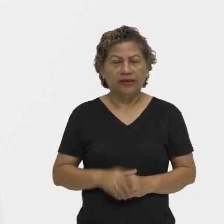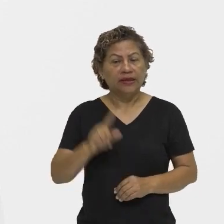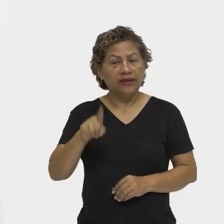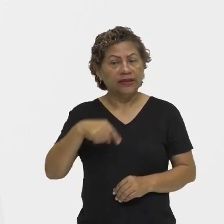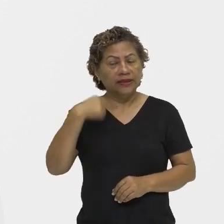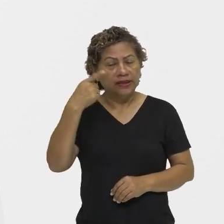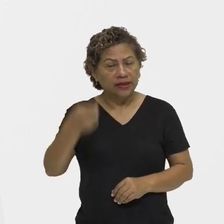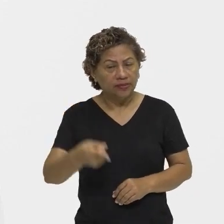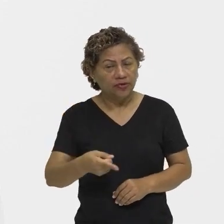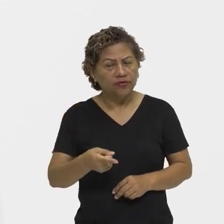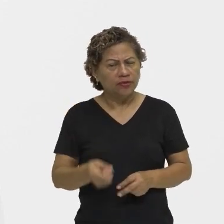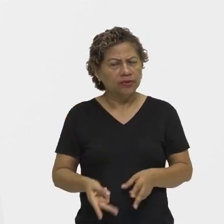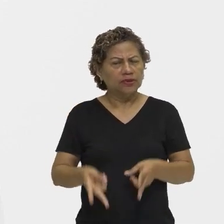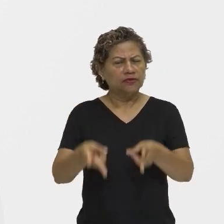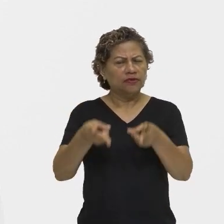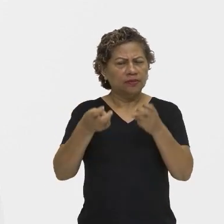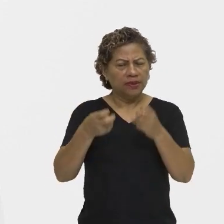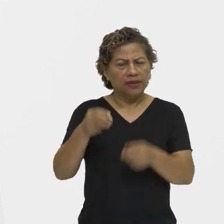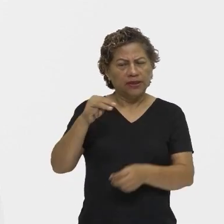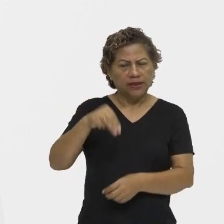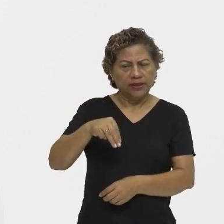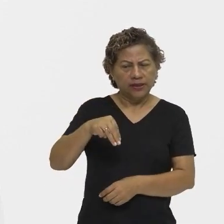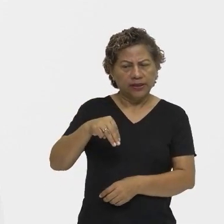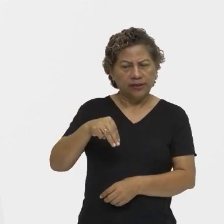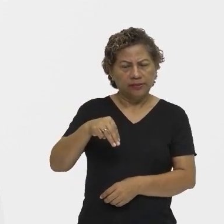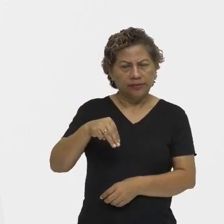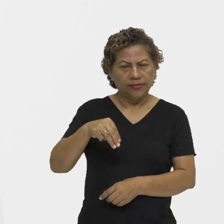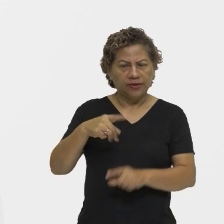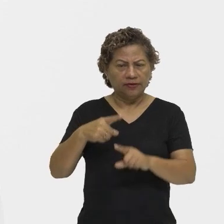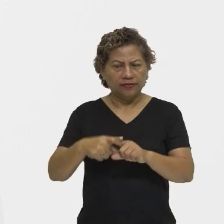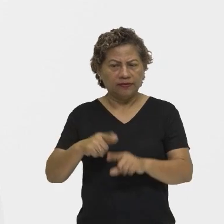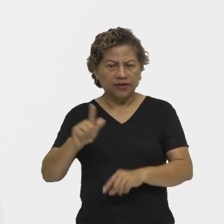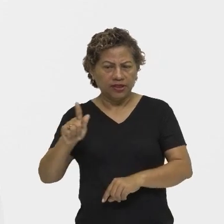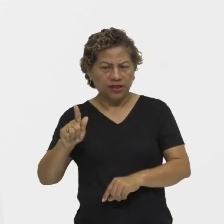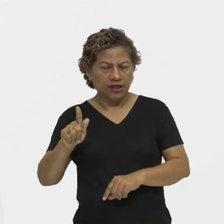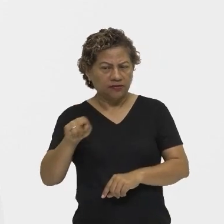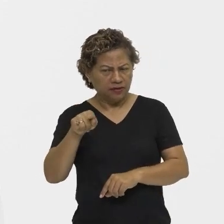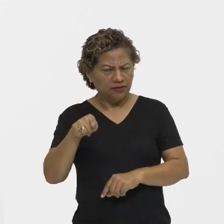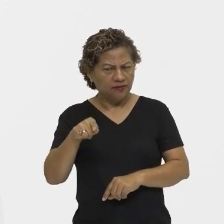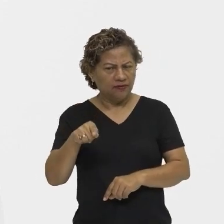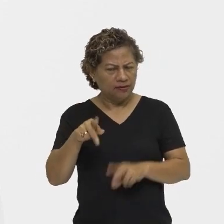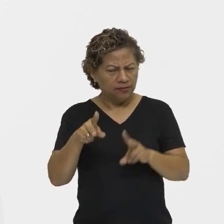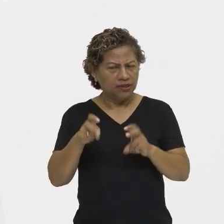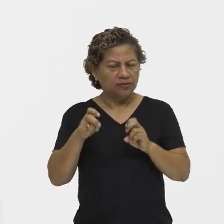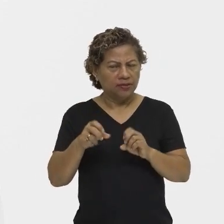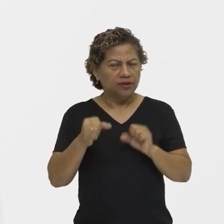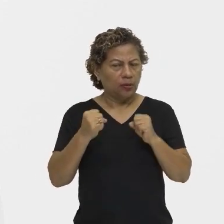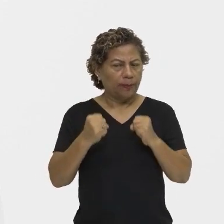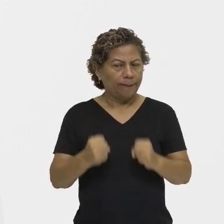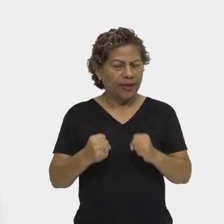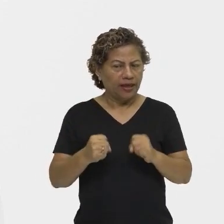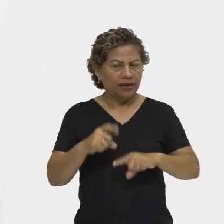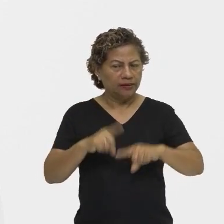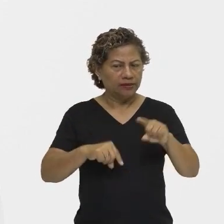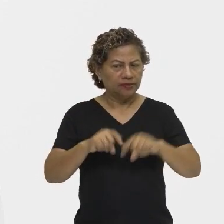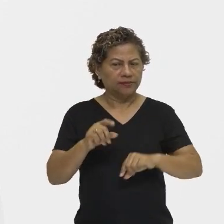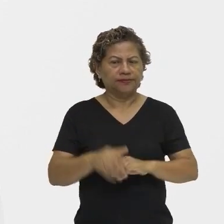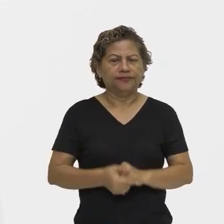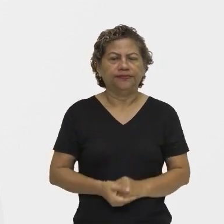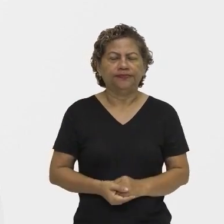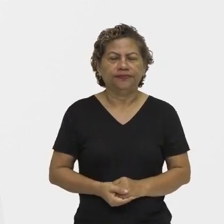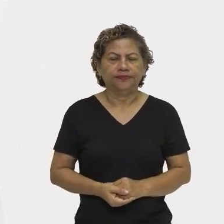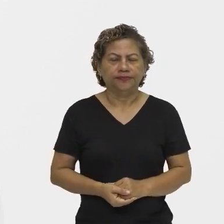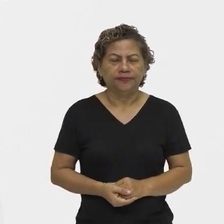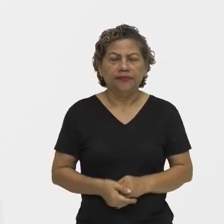tarde você vai perceber que isso aí, na verdade, é o peso do objeto. M vezes G vai ser o peso.